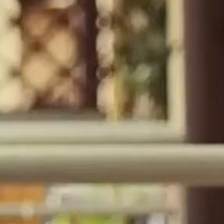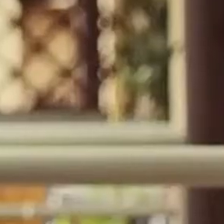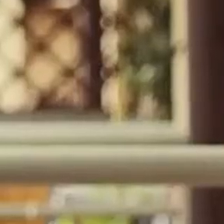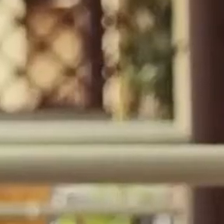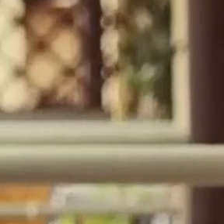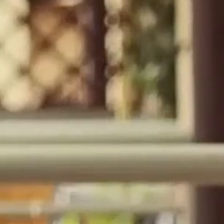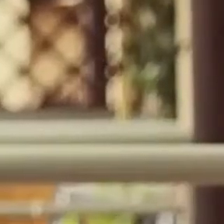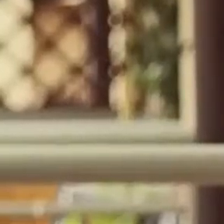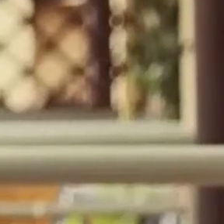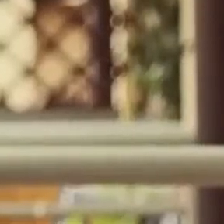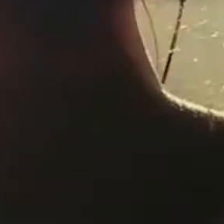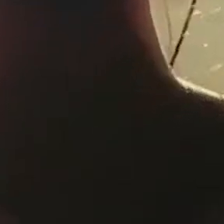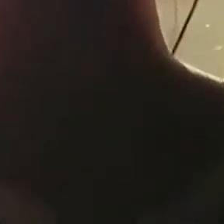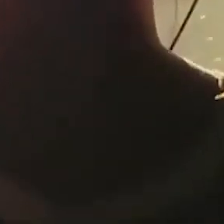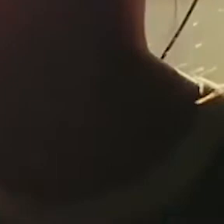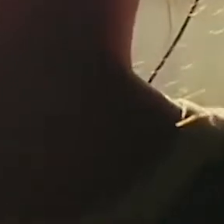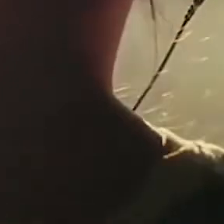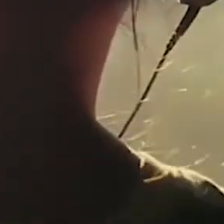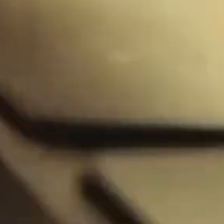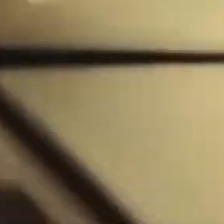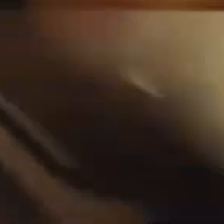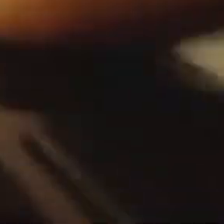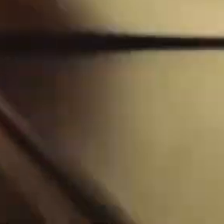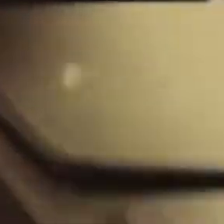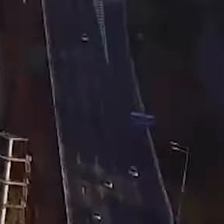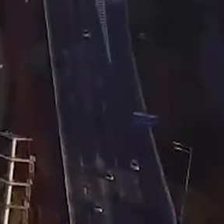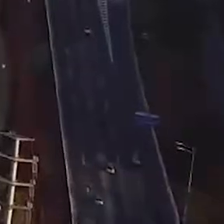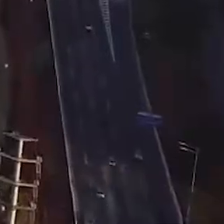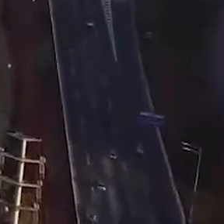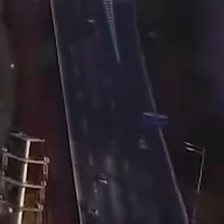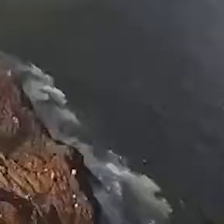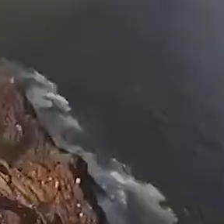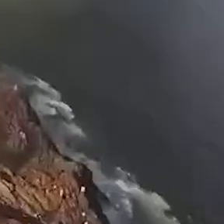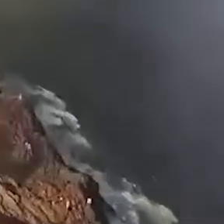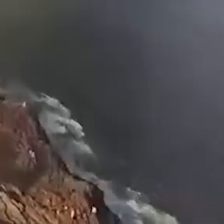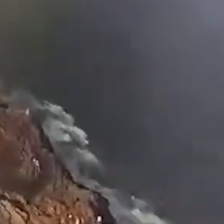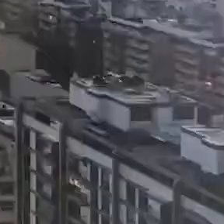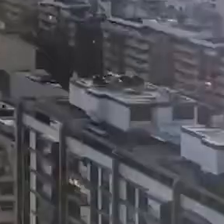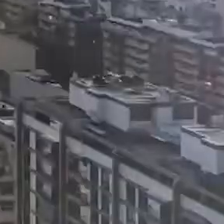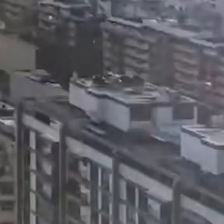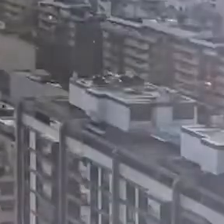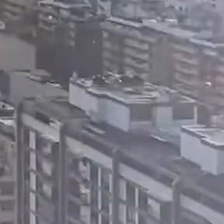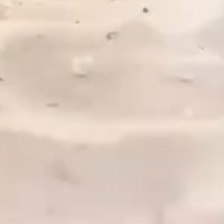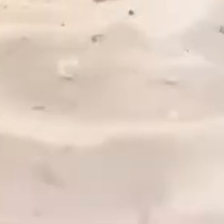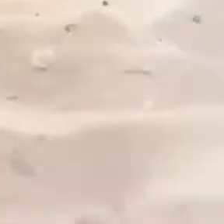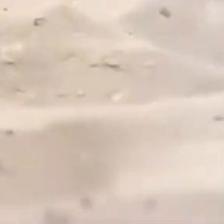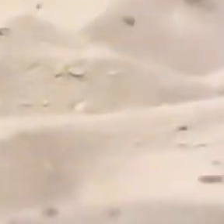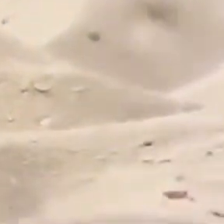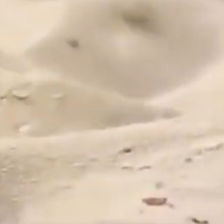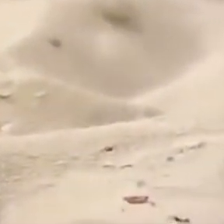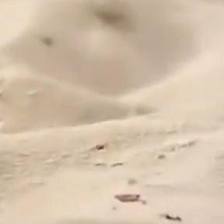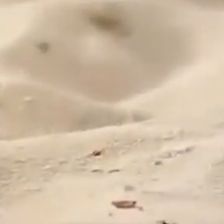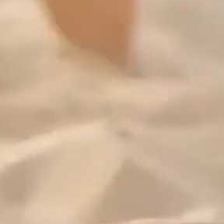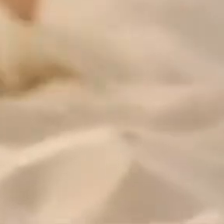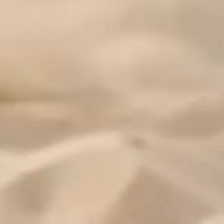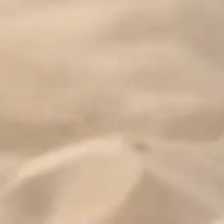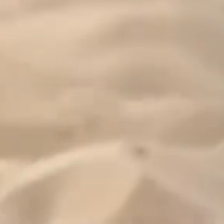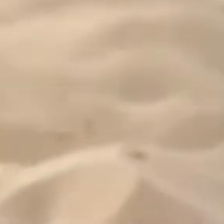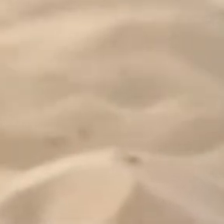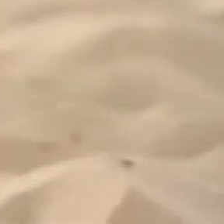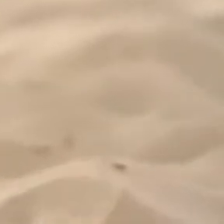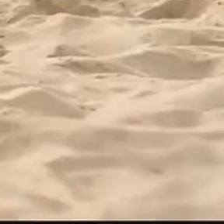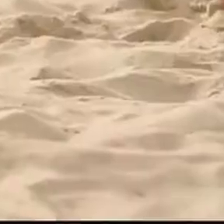fica em casa você puder respire trabalho é hora de pensarmos no tudo somos o país que não